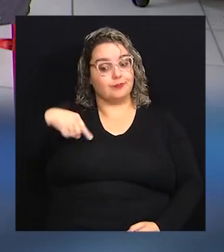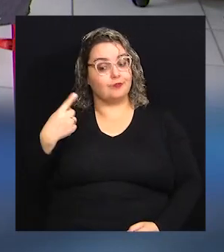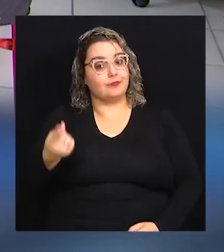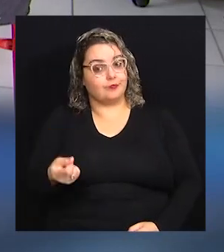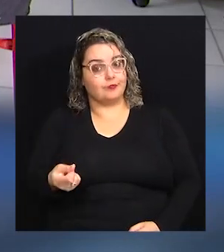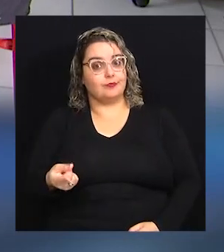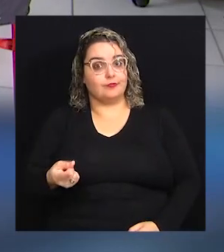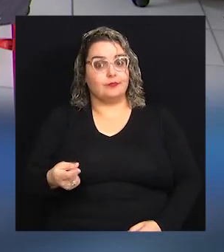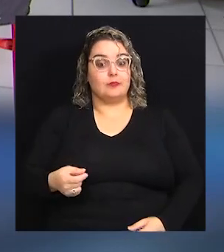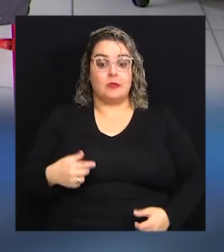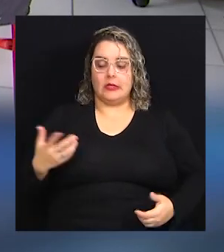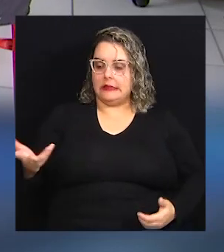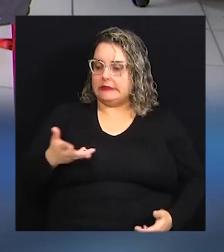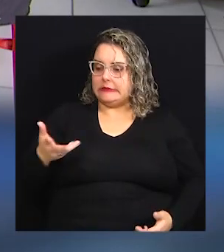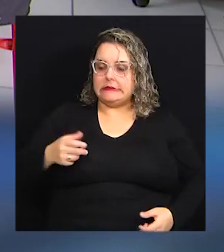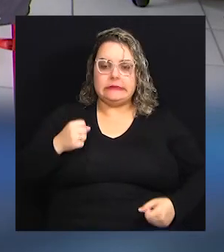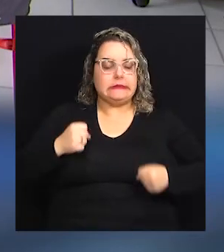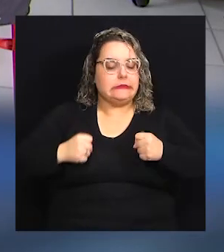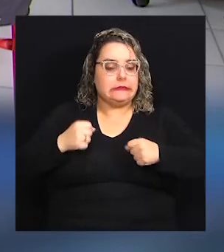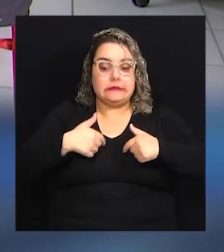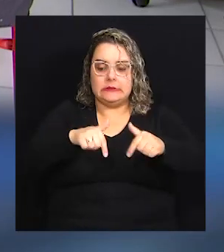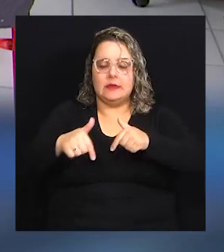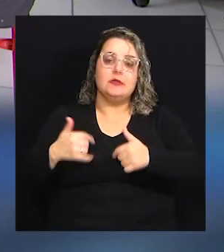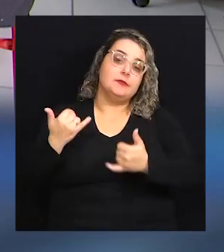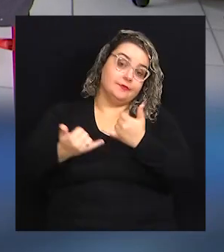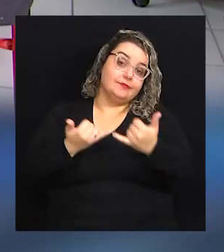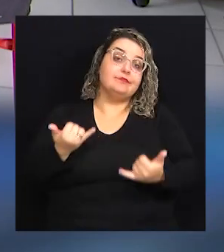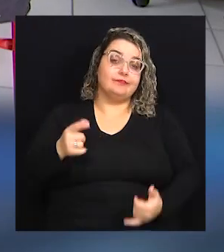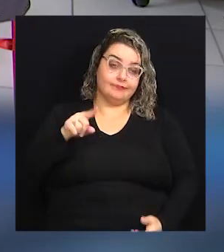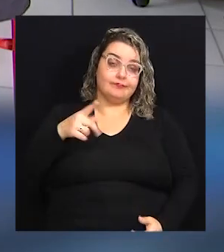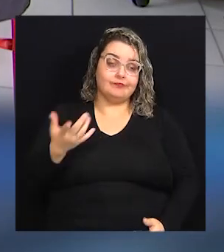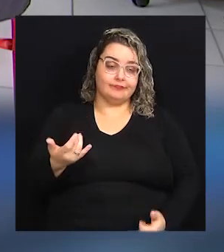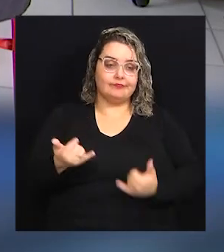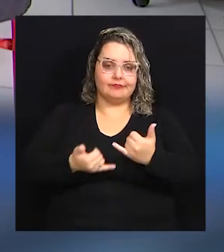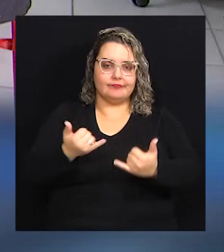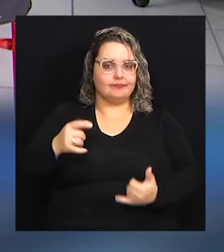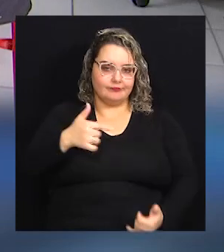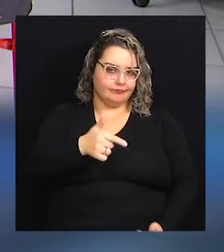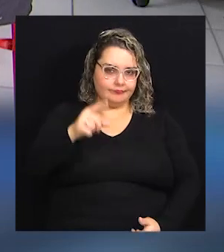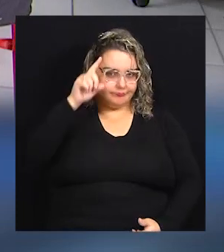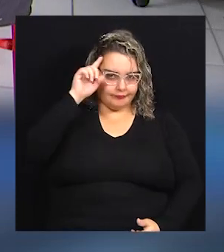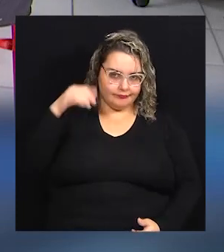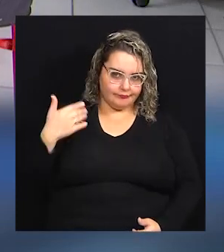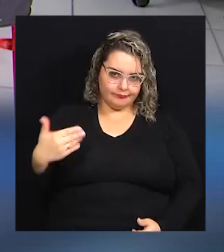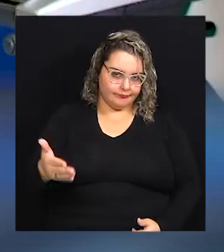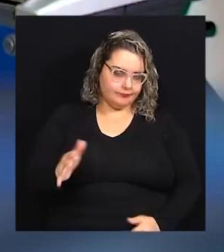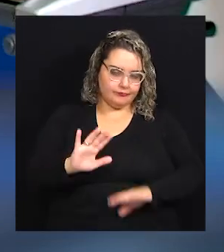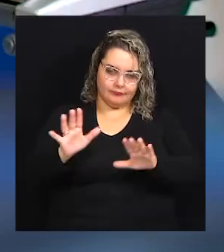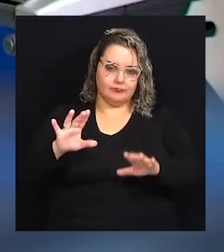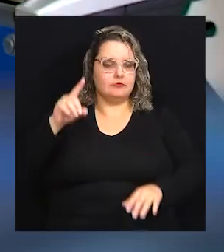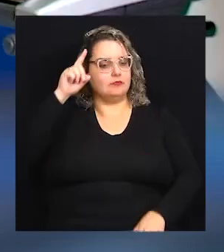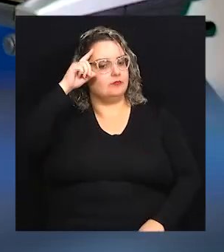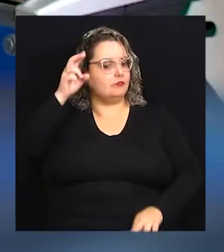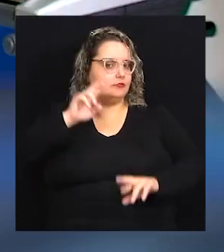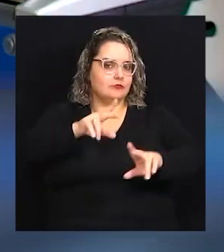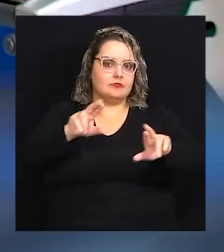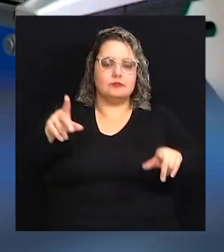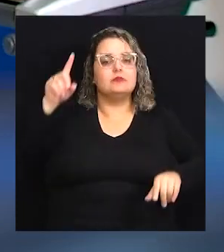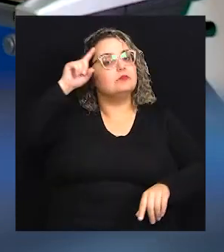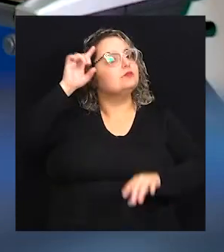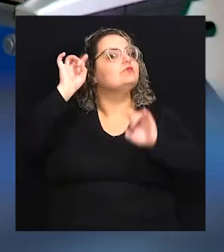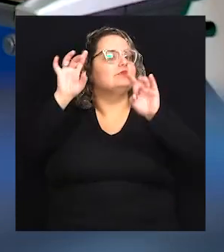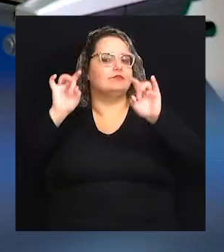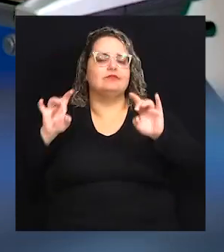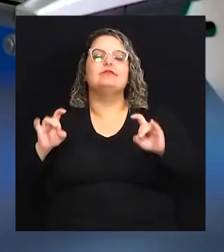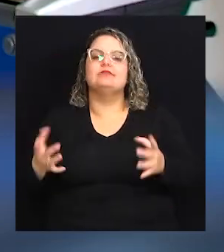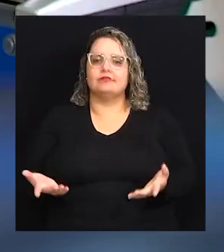dia seguinte, né? É uma corrida muito grande. É isso mesmo, a gente até brinca aqui, né, que nós não temos rotina. Todo dia é um dia diferente,